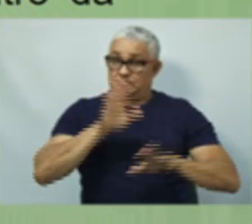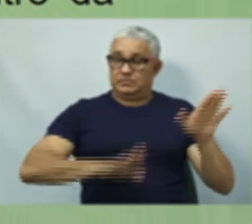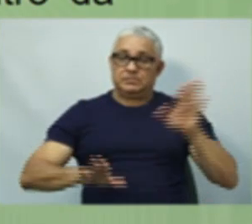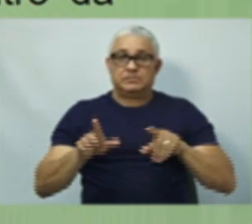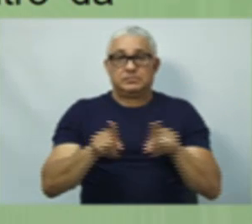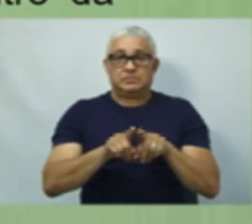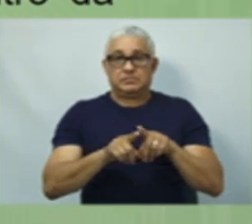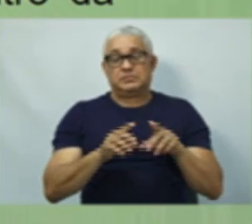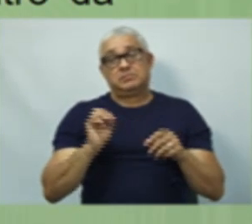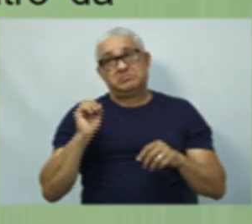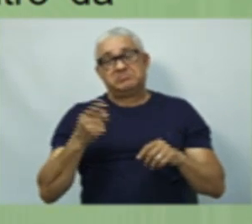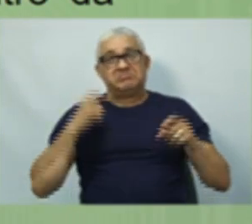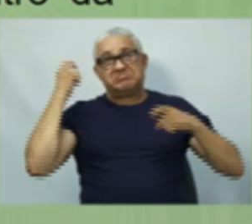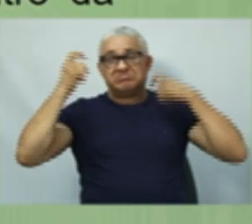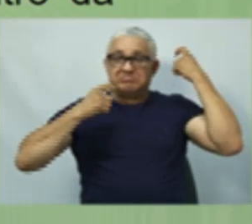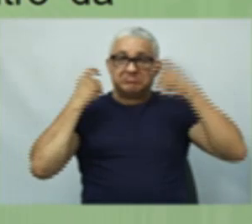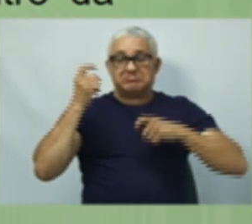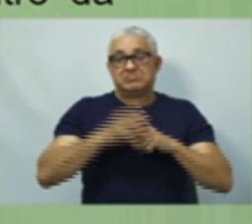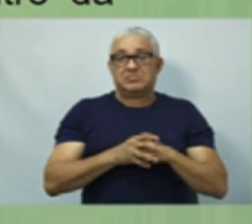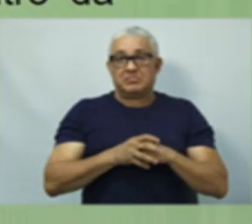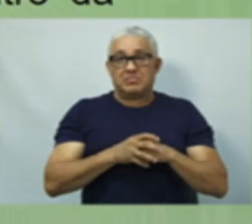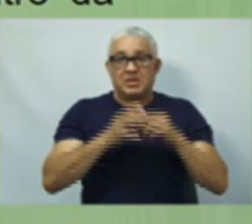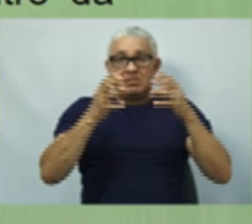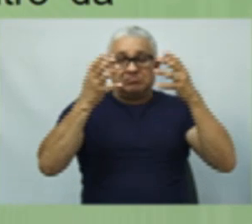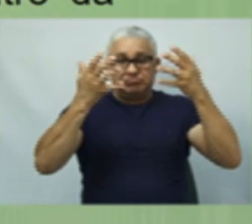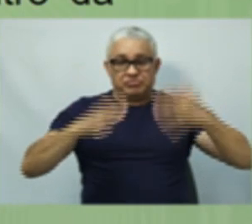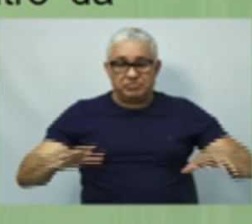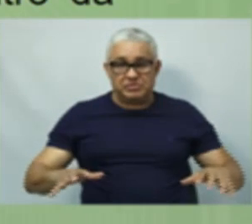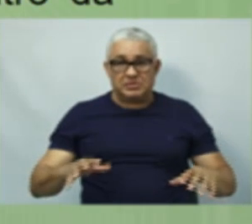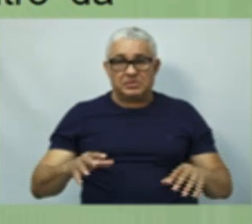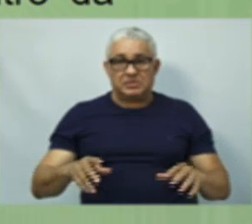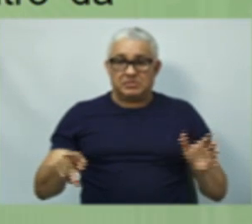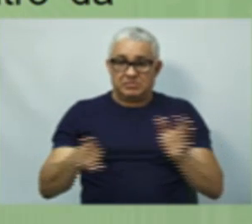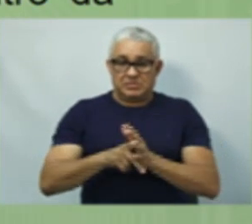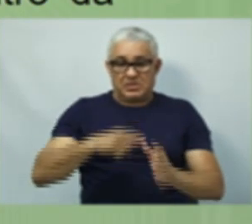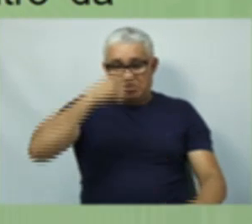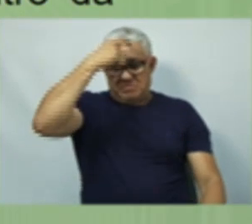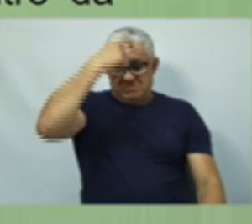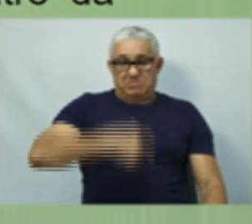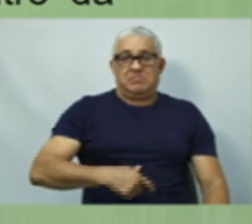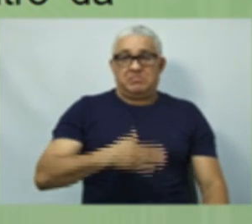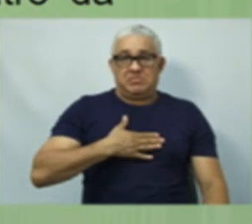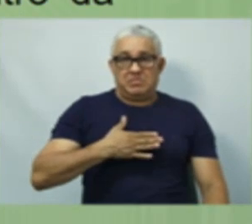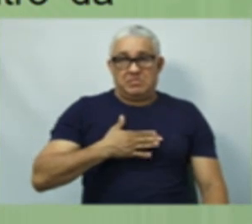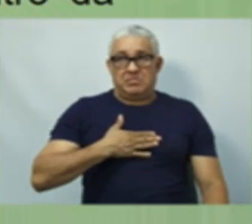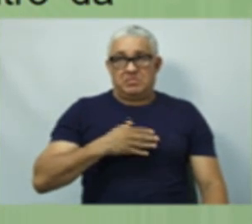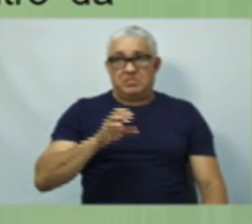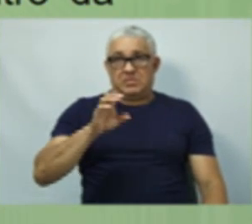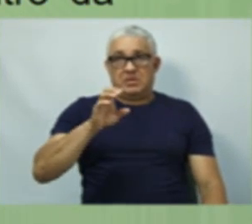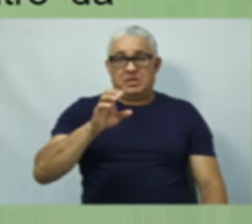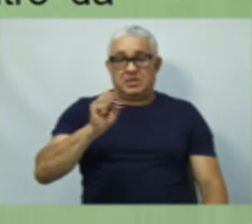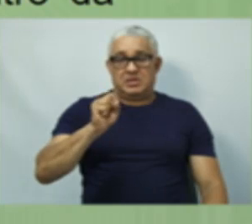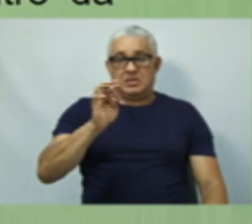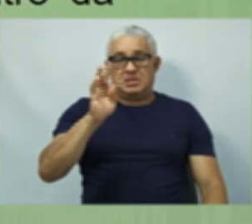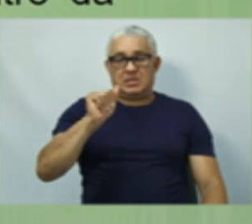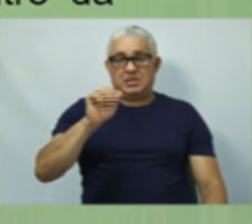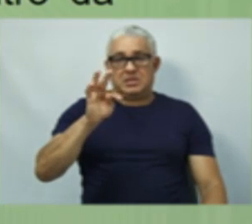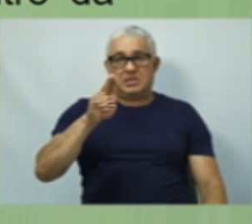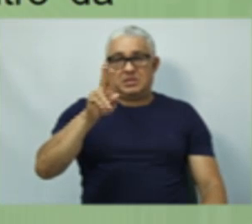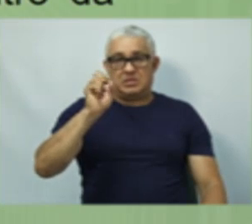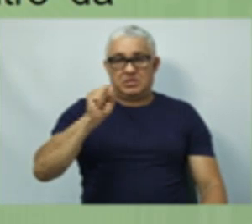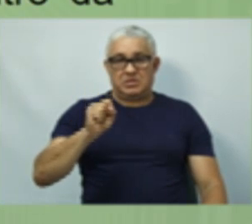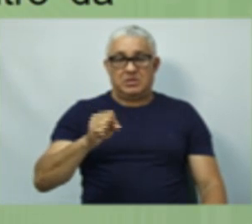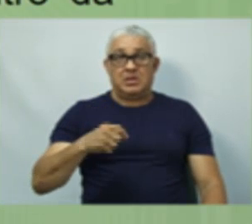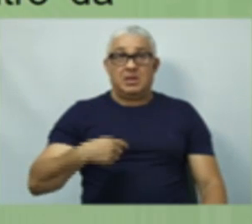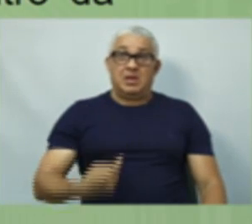Ou preocupado com o prejuízo pessoal. Ah, o meu status vai mudar. Antes eu era o líder